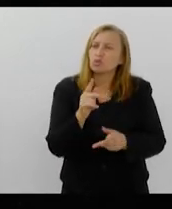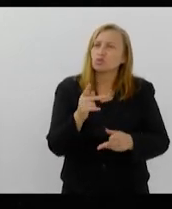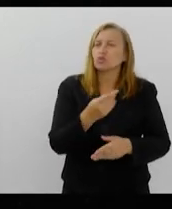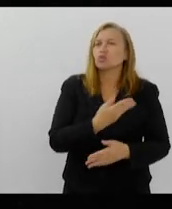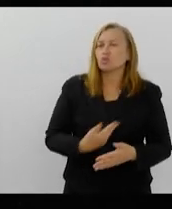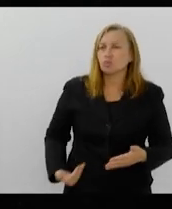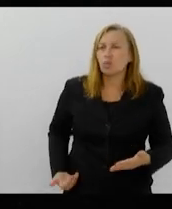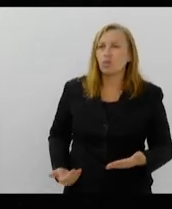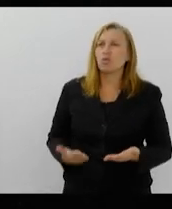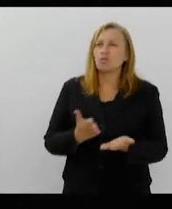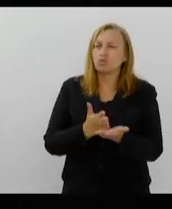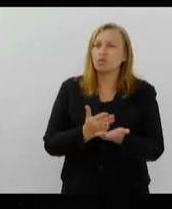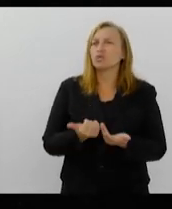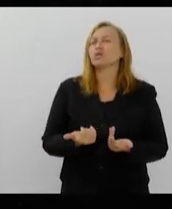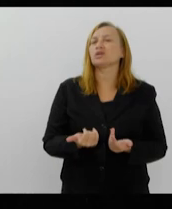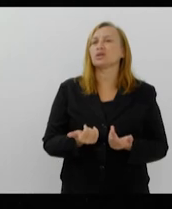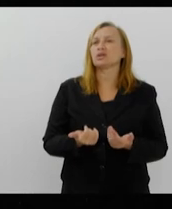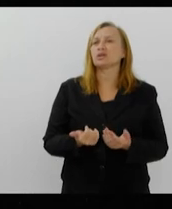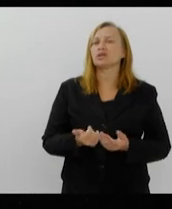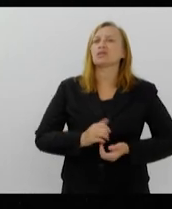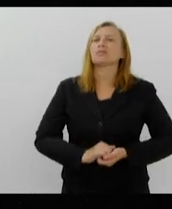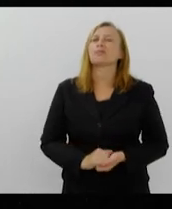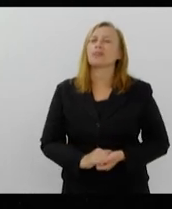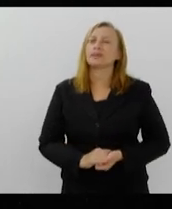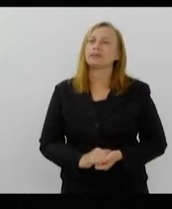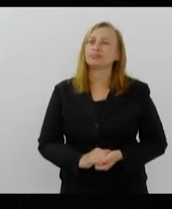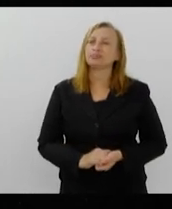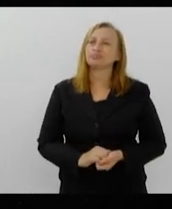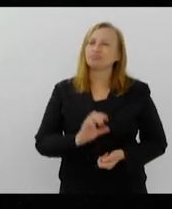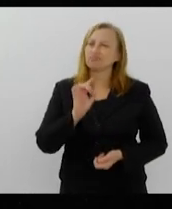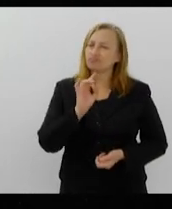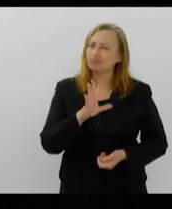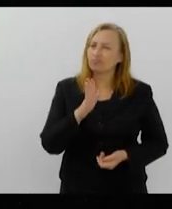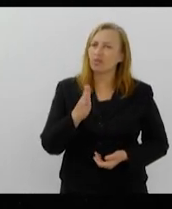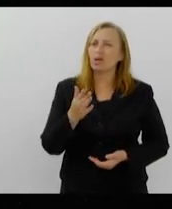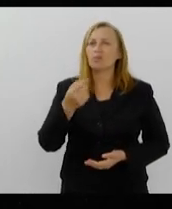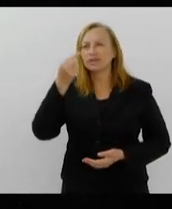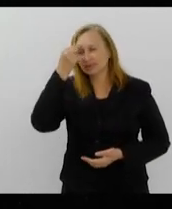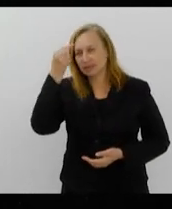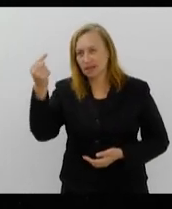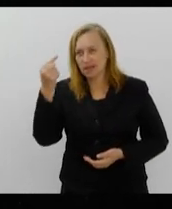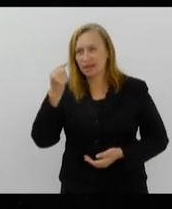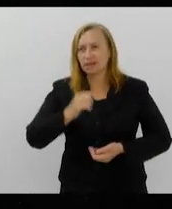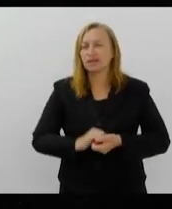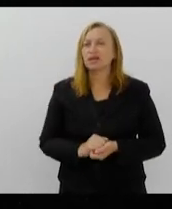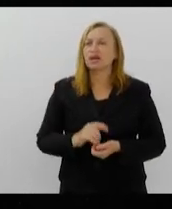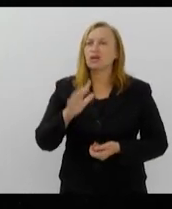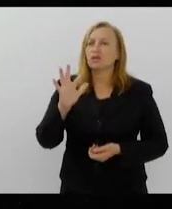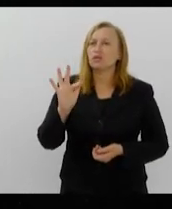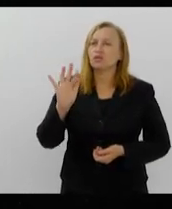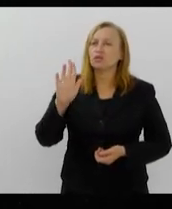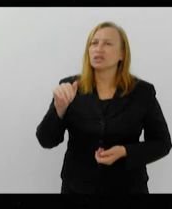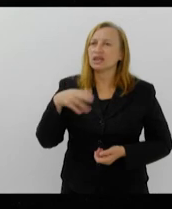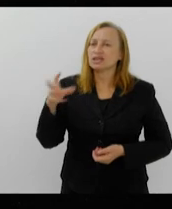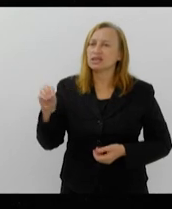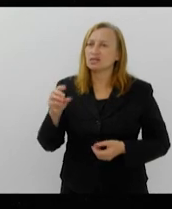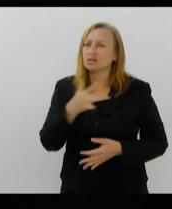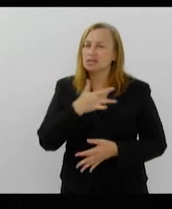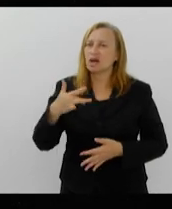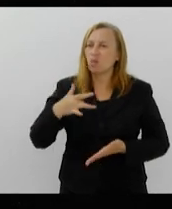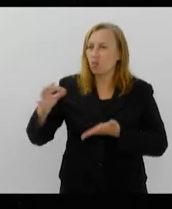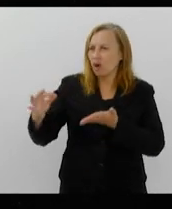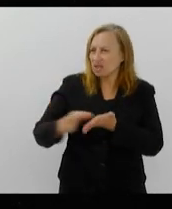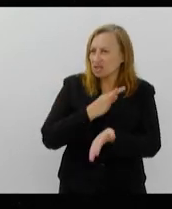contratação de um laboratório desqualificado. Mas, só para a gente ter uma ideia, a Fundação Saúde assinou